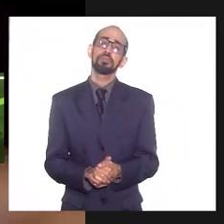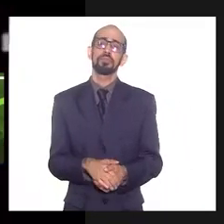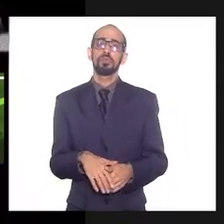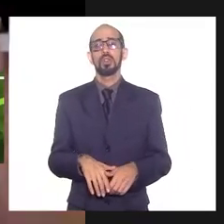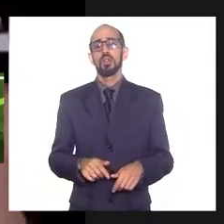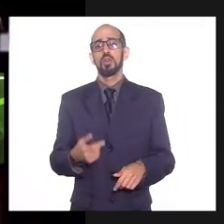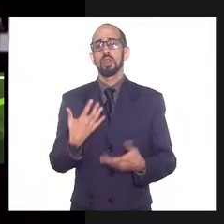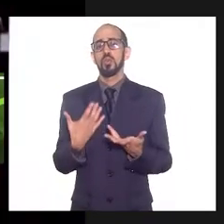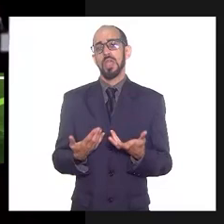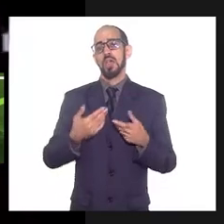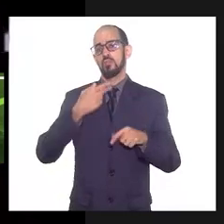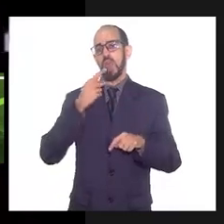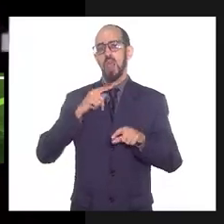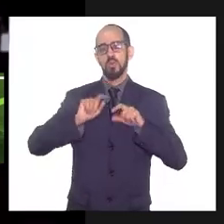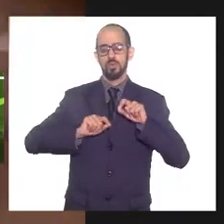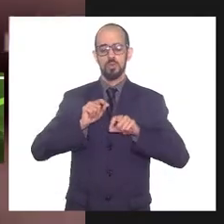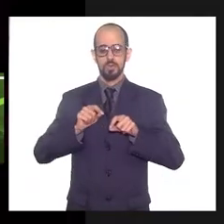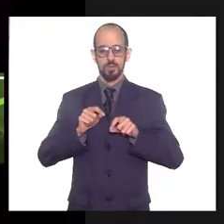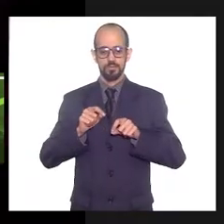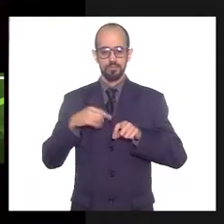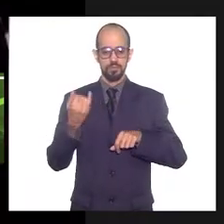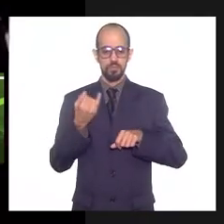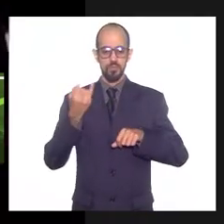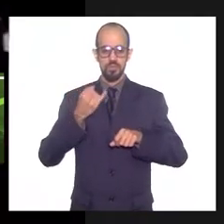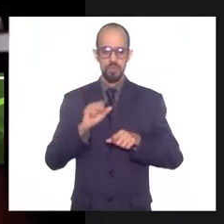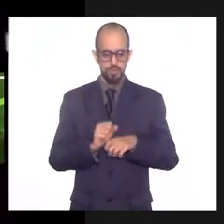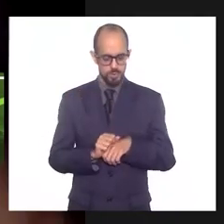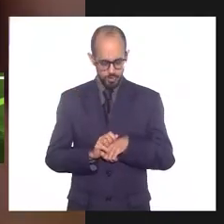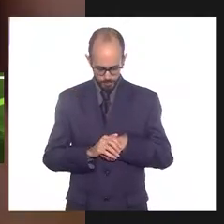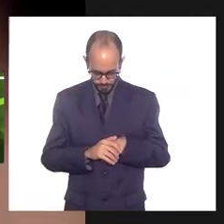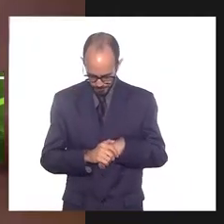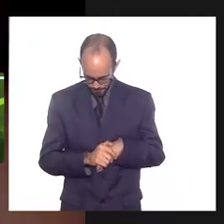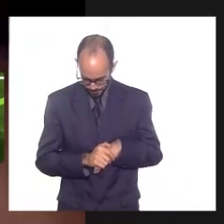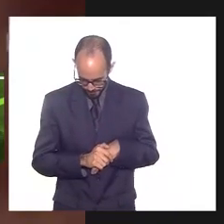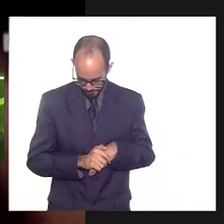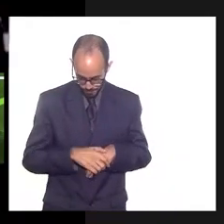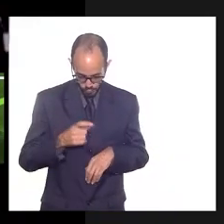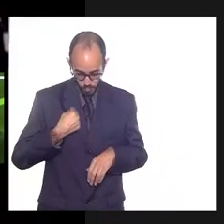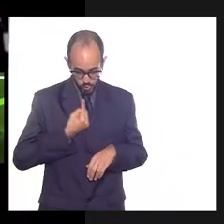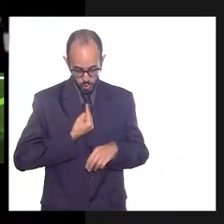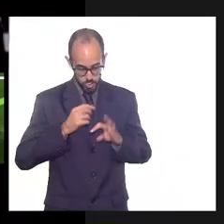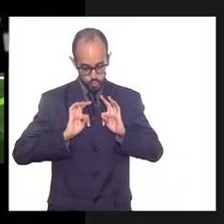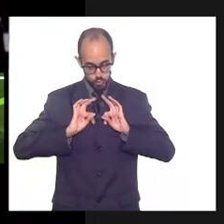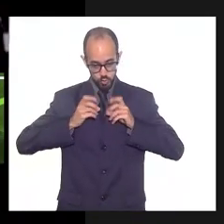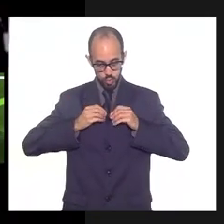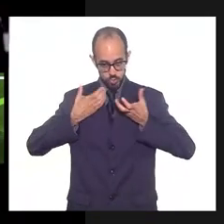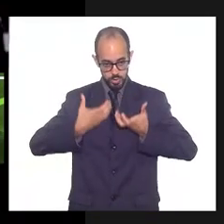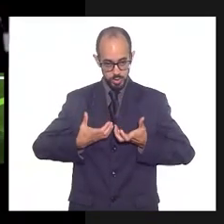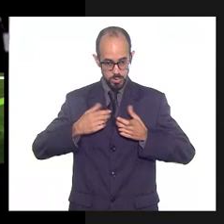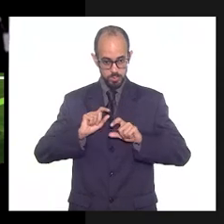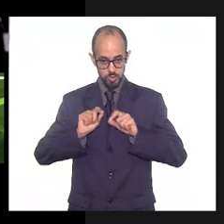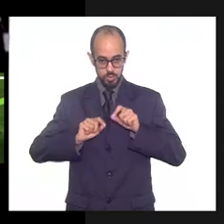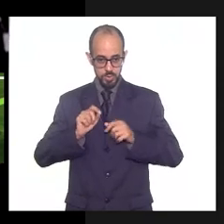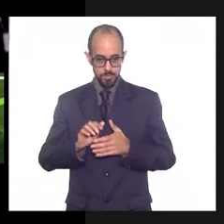o que eu quero eu acho que é importante ficar claro o teu que nós todos querer